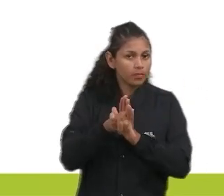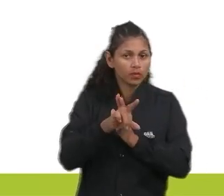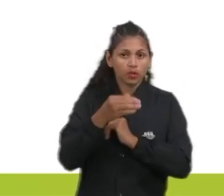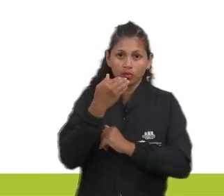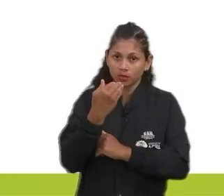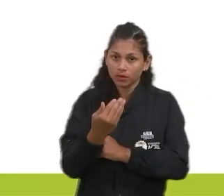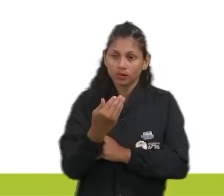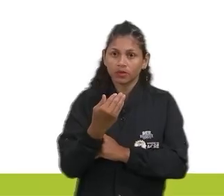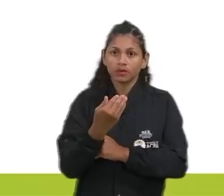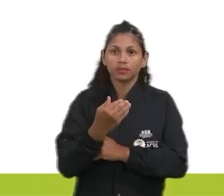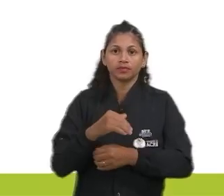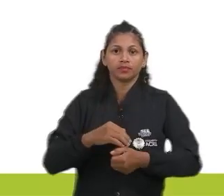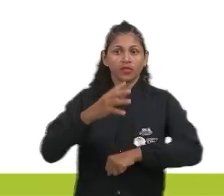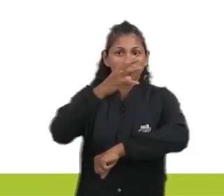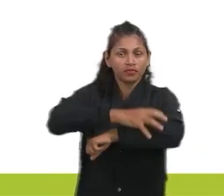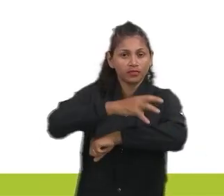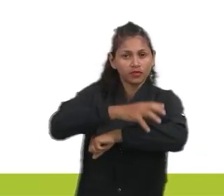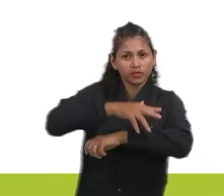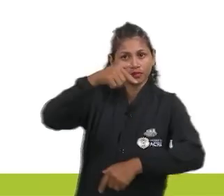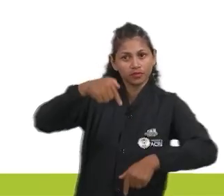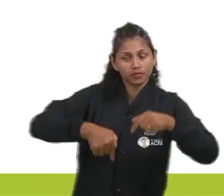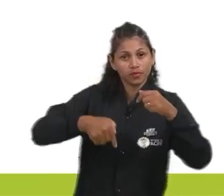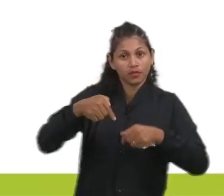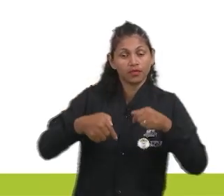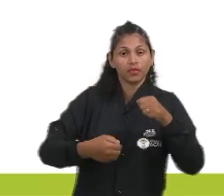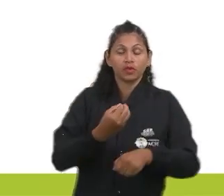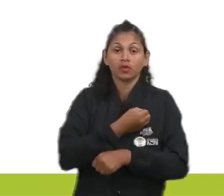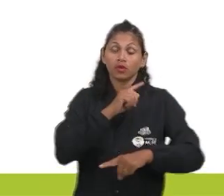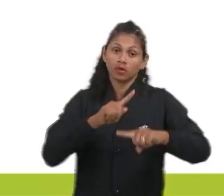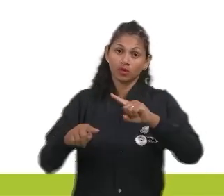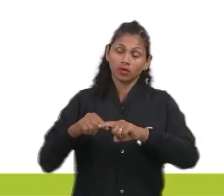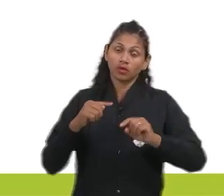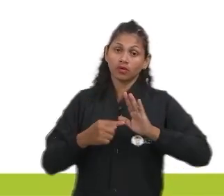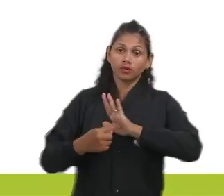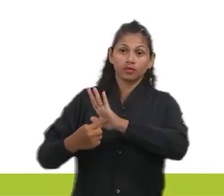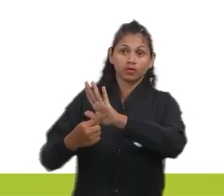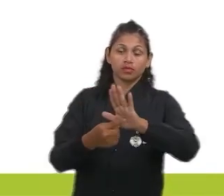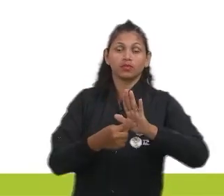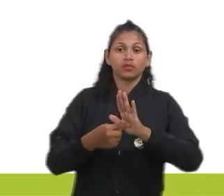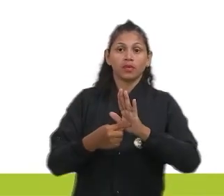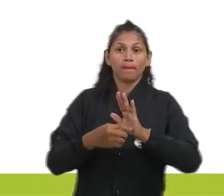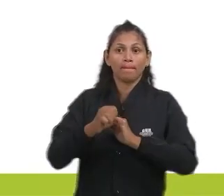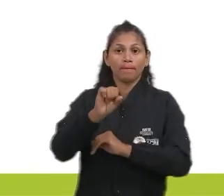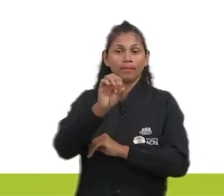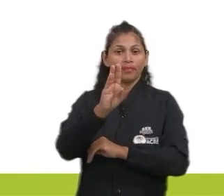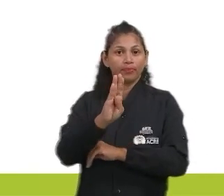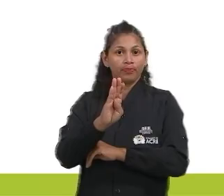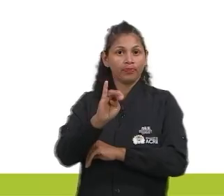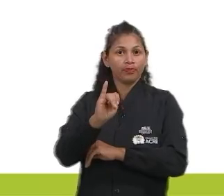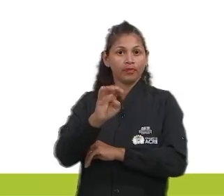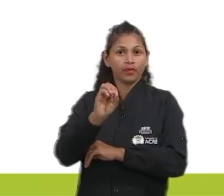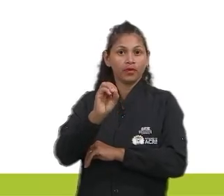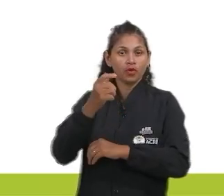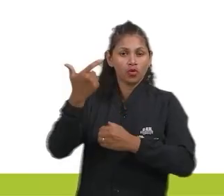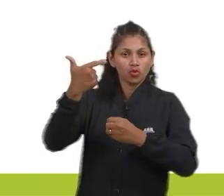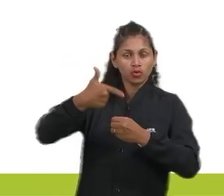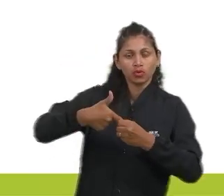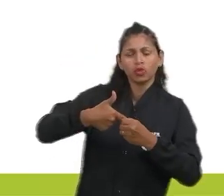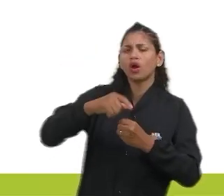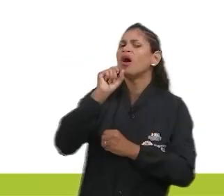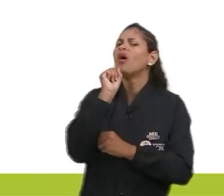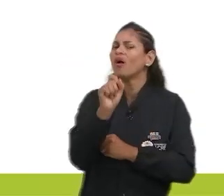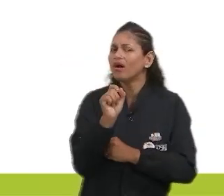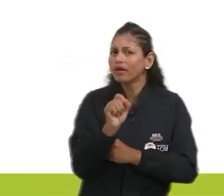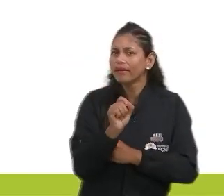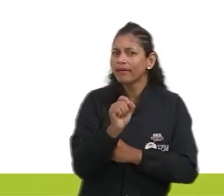A função química presente no produto que representa o biodiesel é... Ou seja, aqui eu tenho uma